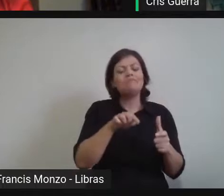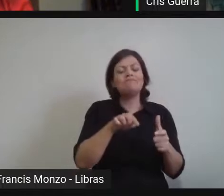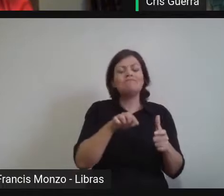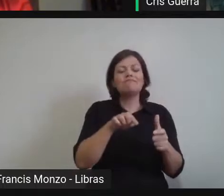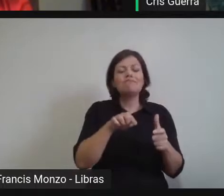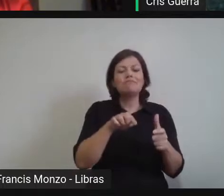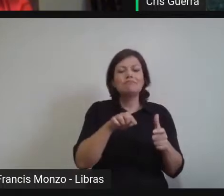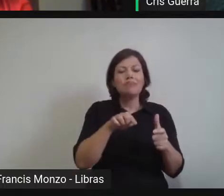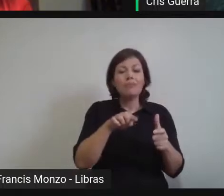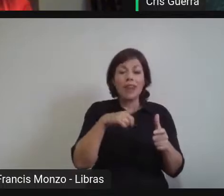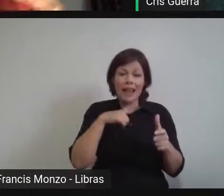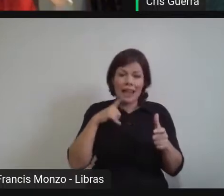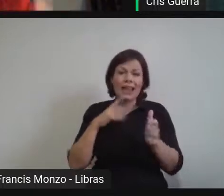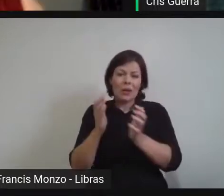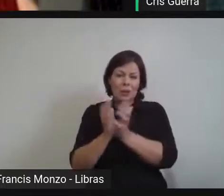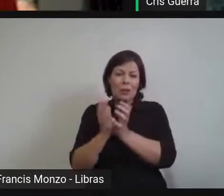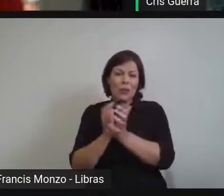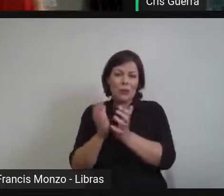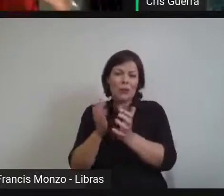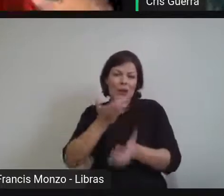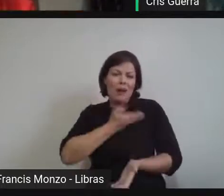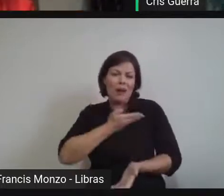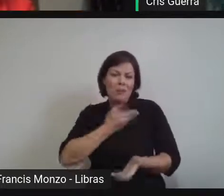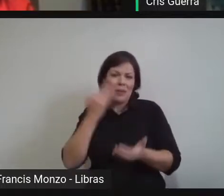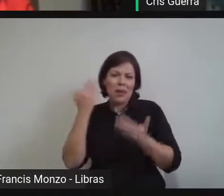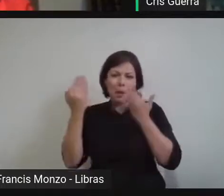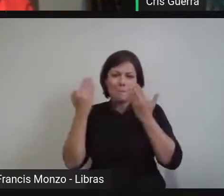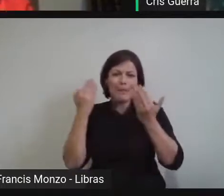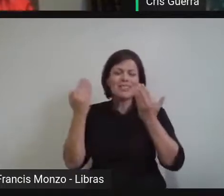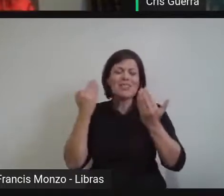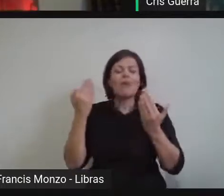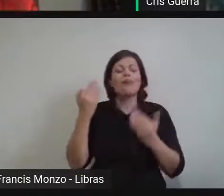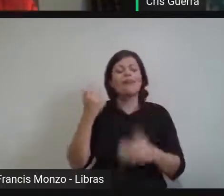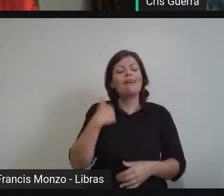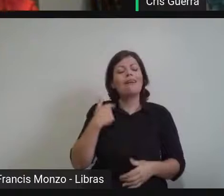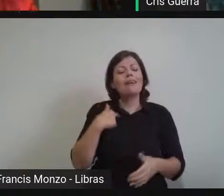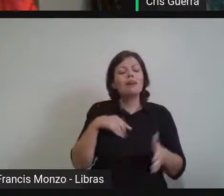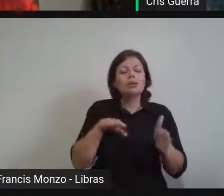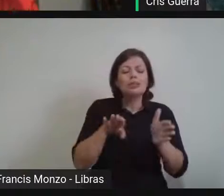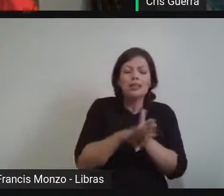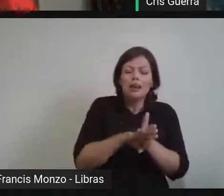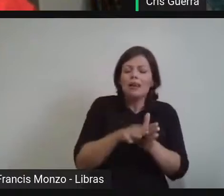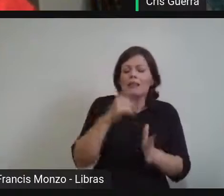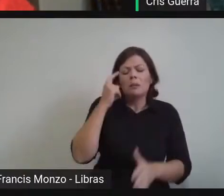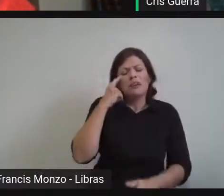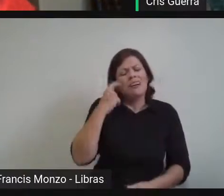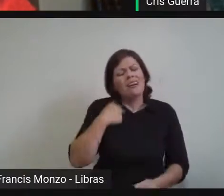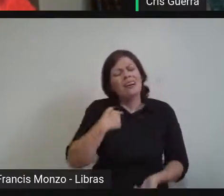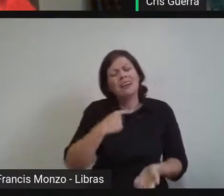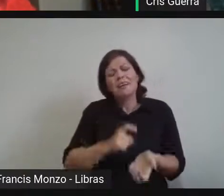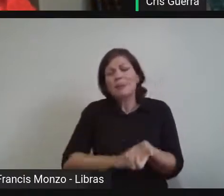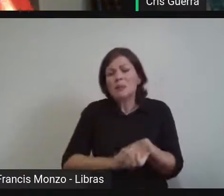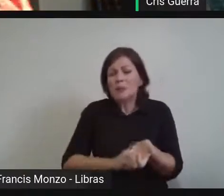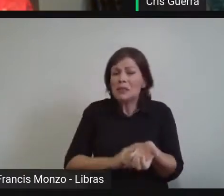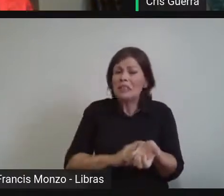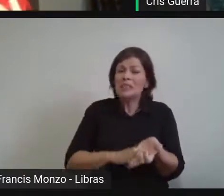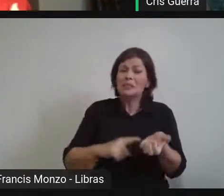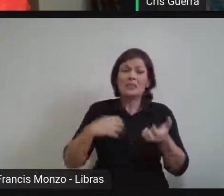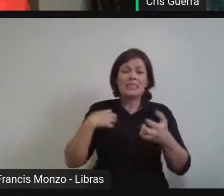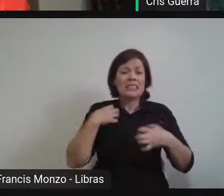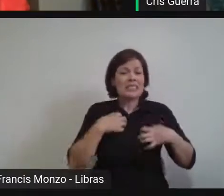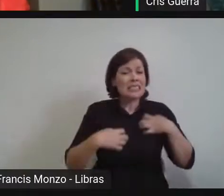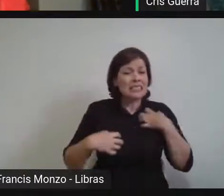são psicólogas também, eu chegava lá, gente, eu tô estressada, minha filha e tal, e sempre